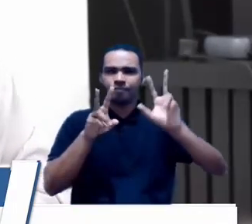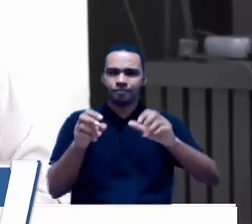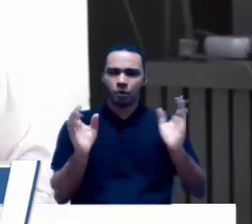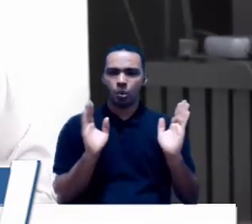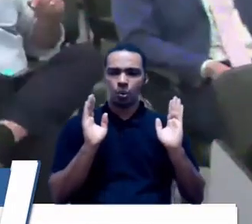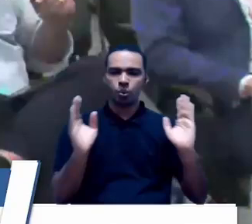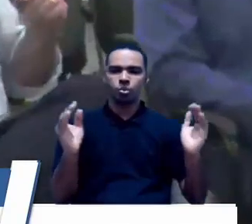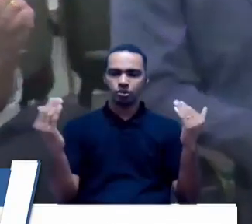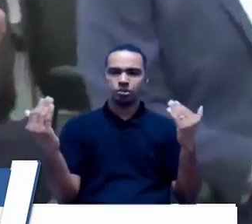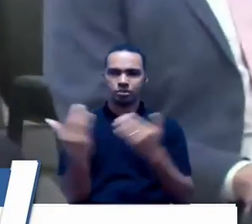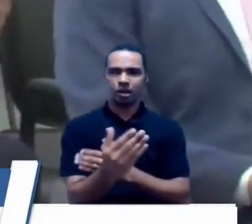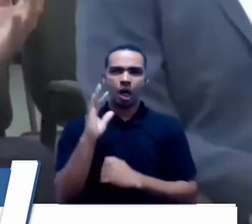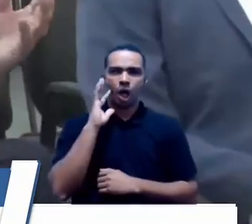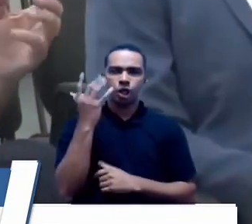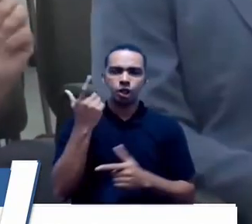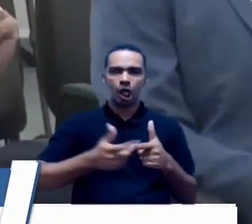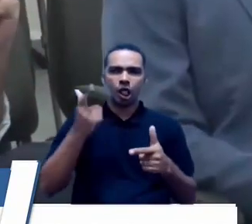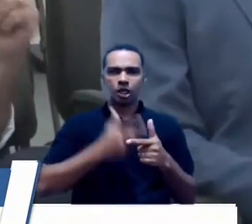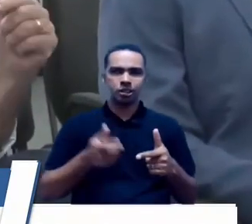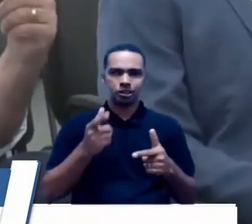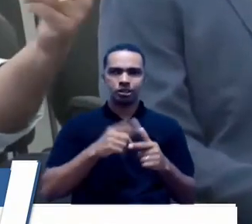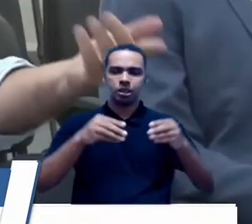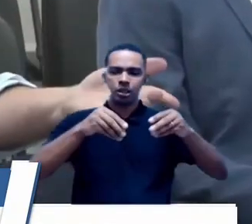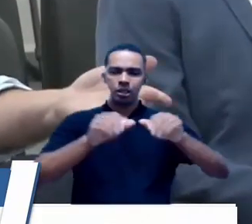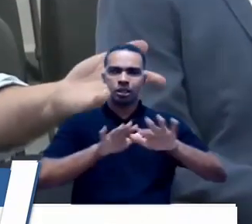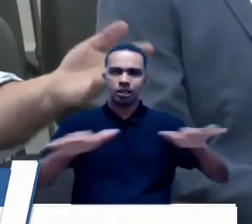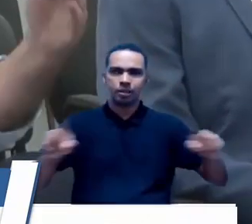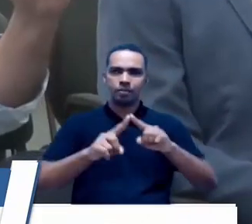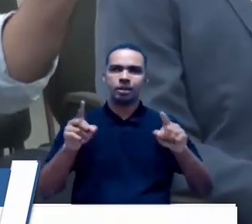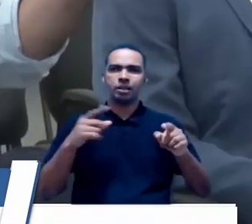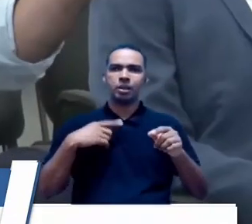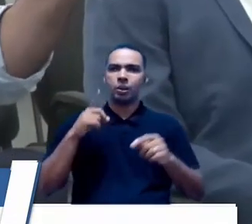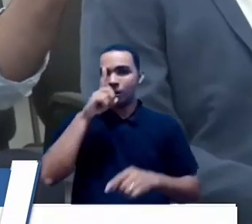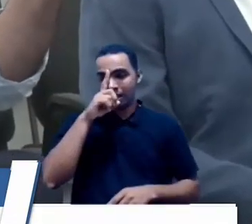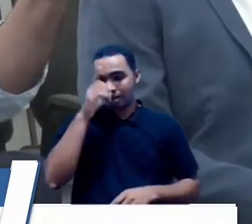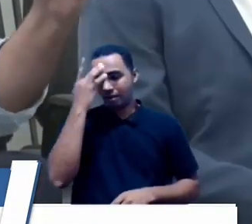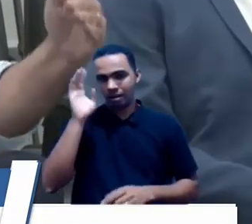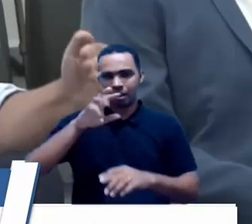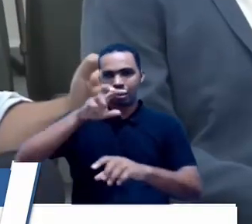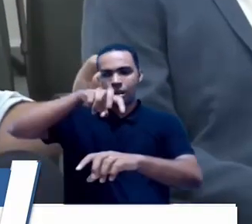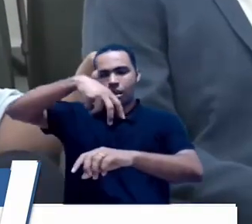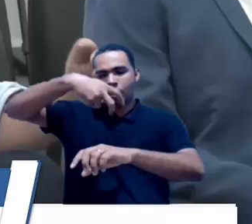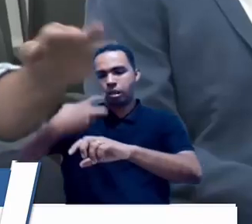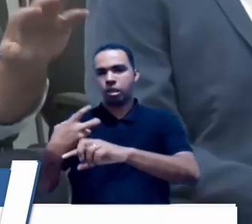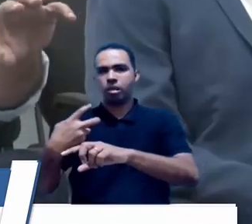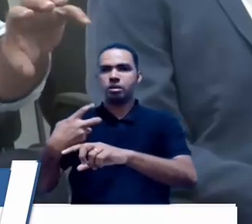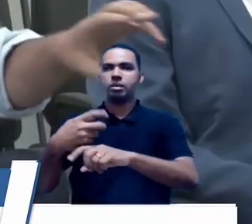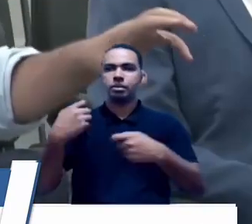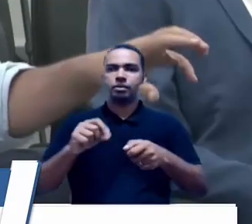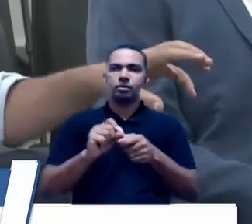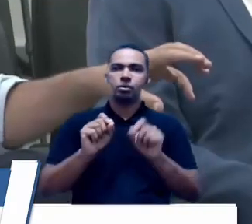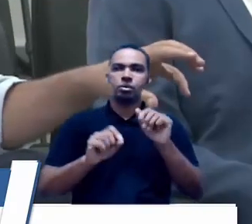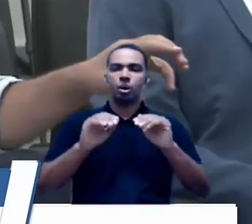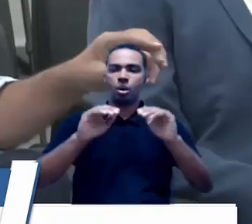problema de sair a areia ali, mas tem um perigo, depende de cair, bater a cabeça no local. O que, que tem que fazer? Só rebaixar e deixar sem